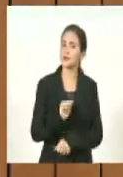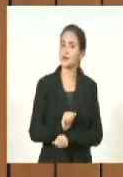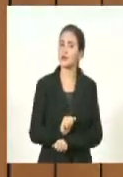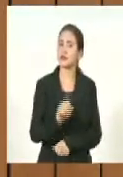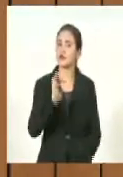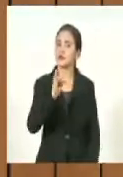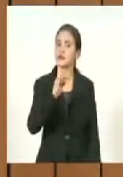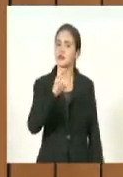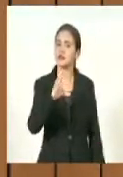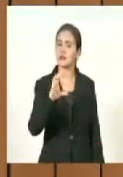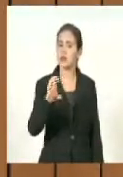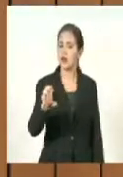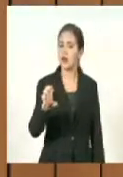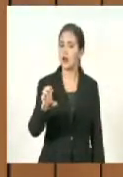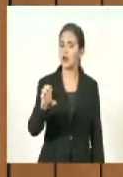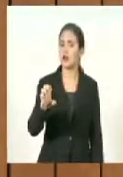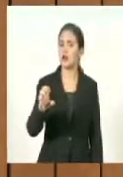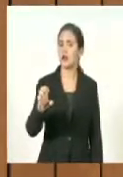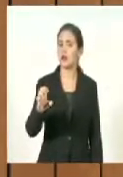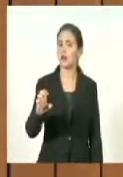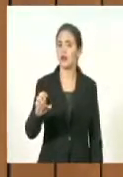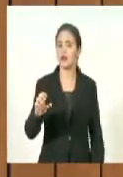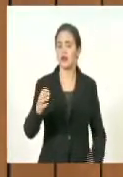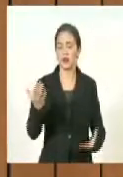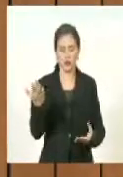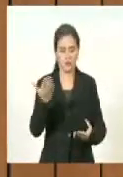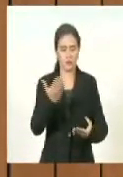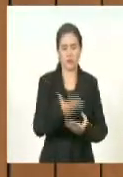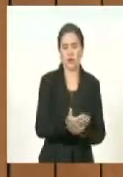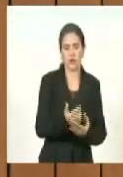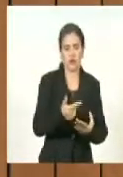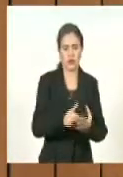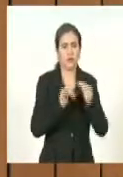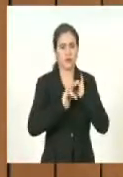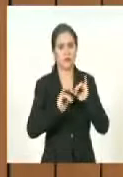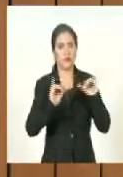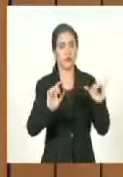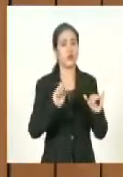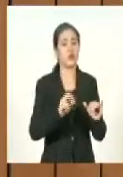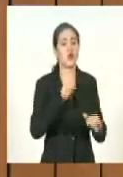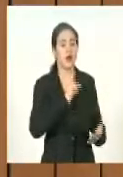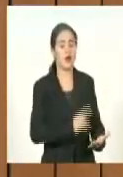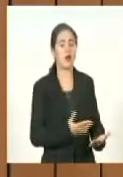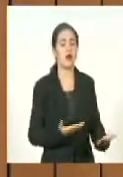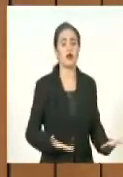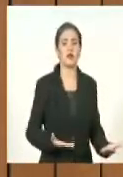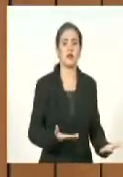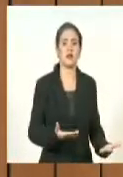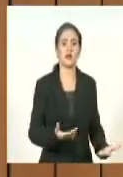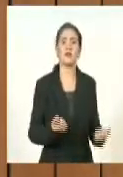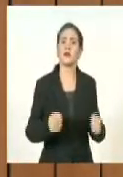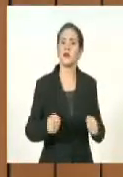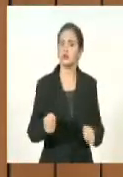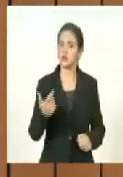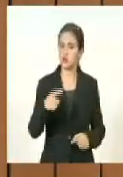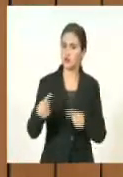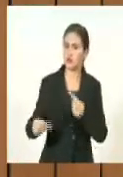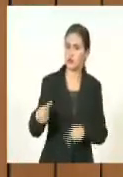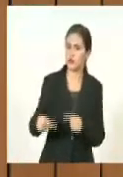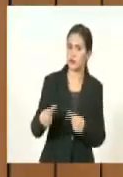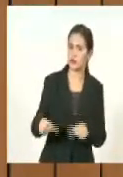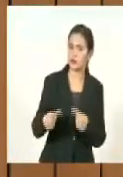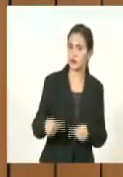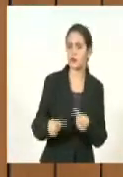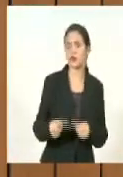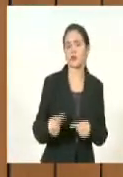TCE, que até hoje não chegou nesta casa. Vamos voltar a discutir as irregularidades e ilegalidades